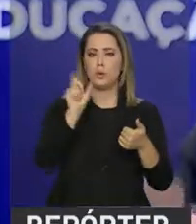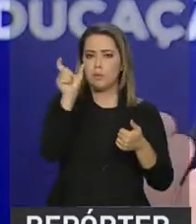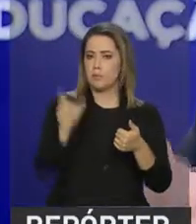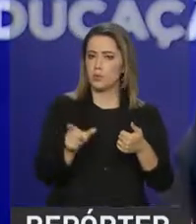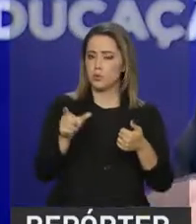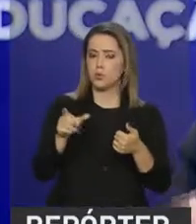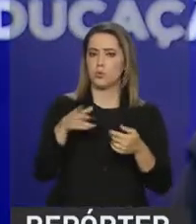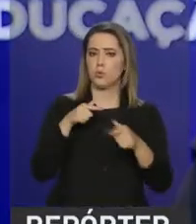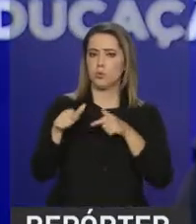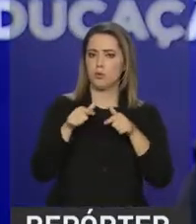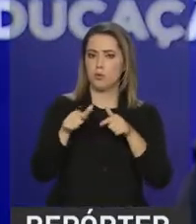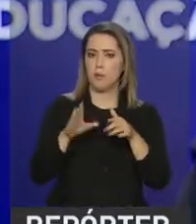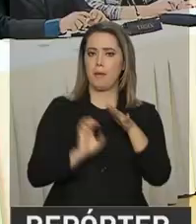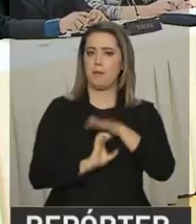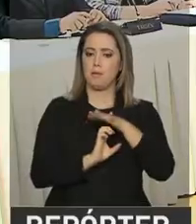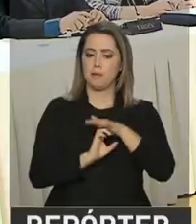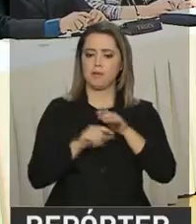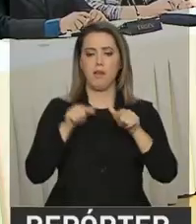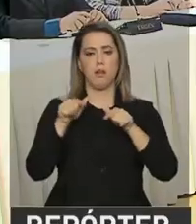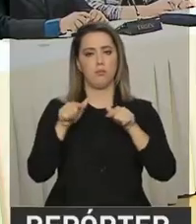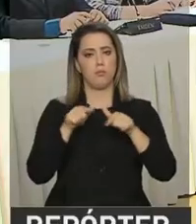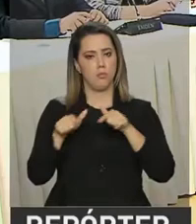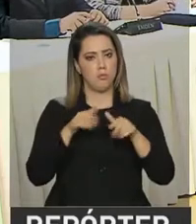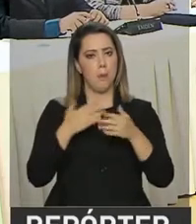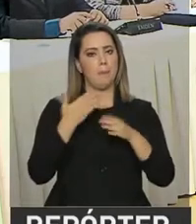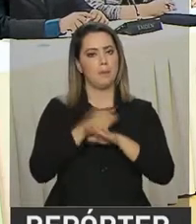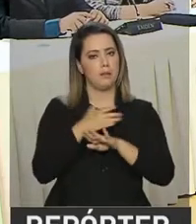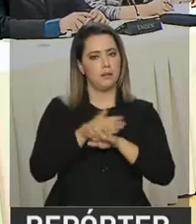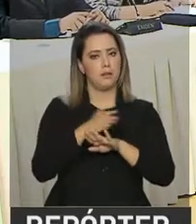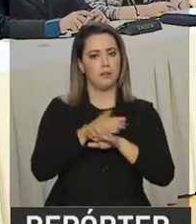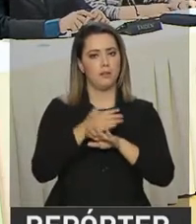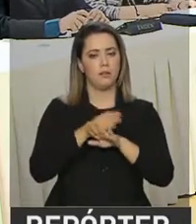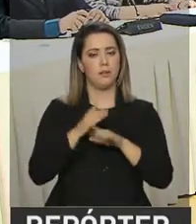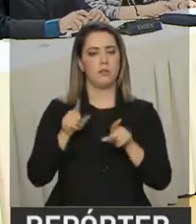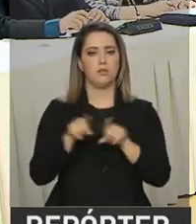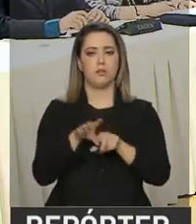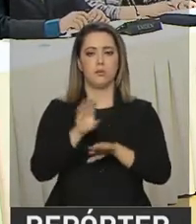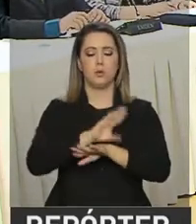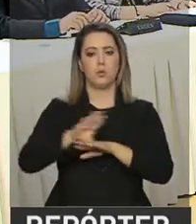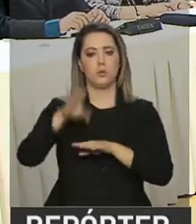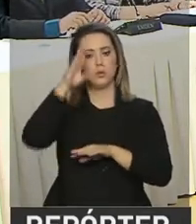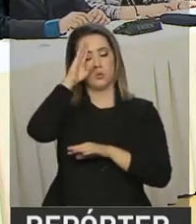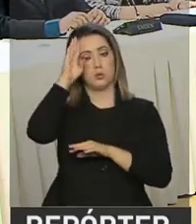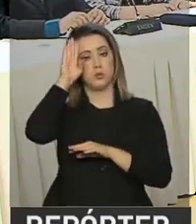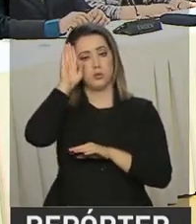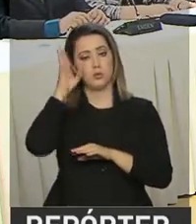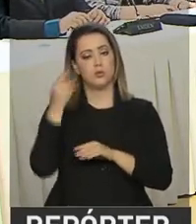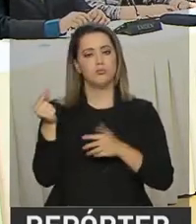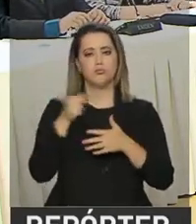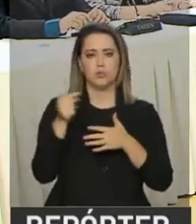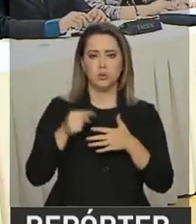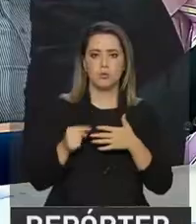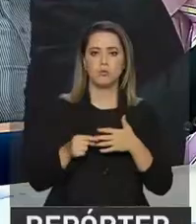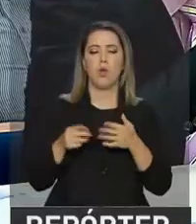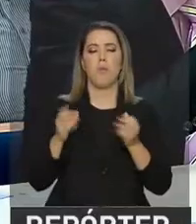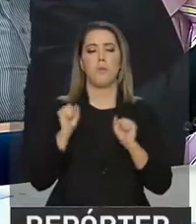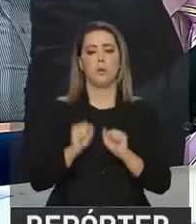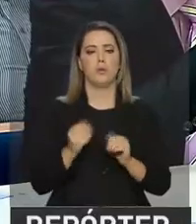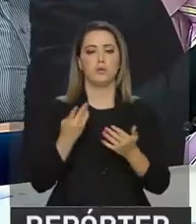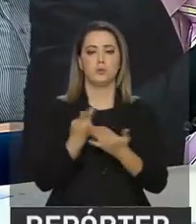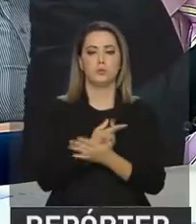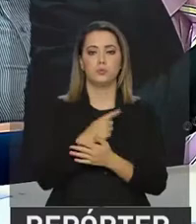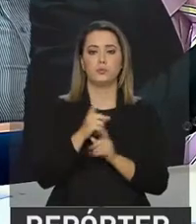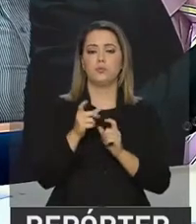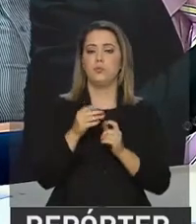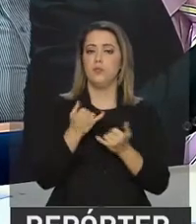brasileiro para isso alguns cursos de nível superior já estão na lista de aceitação uso como